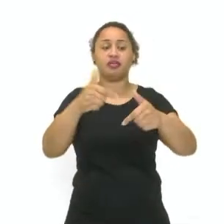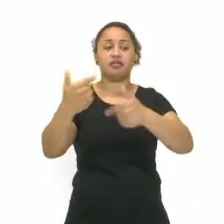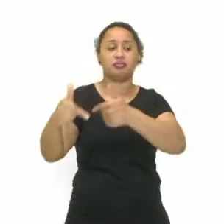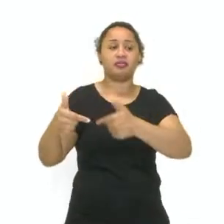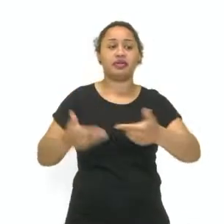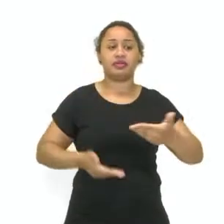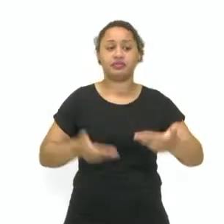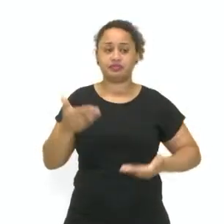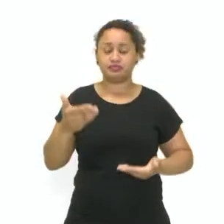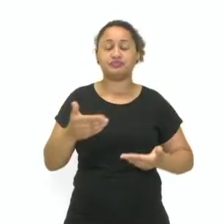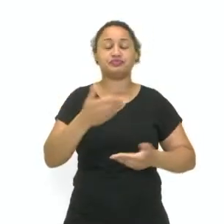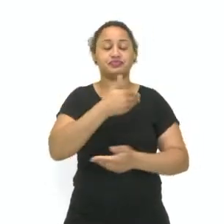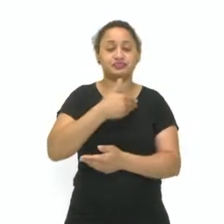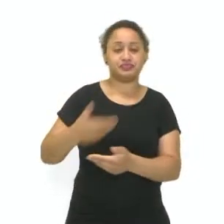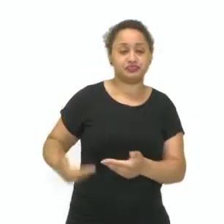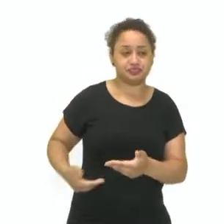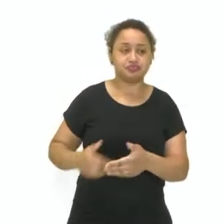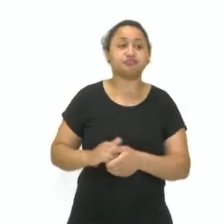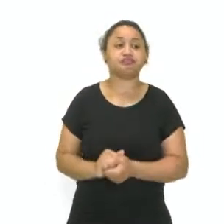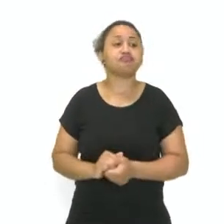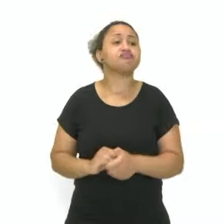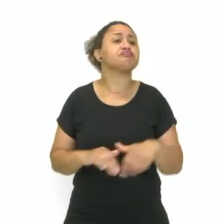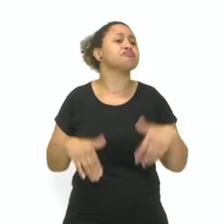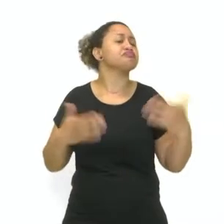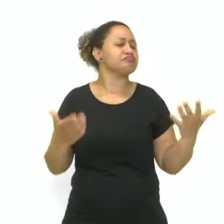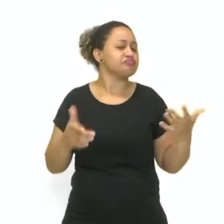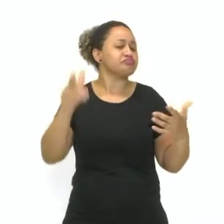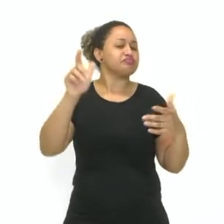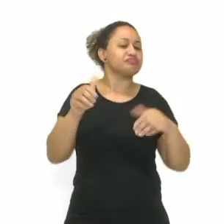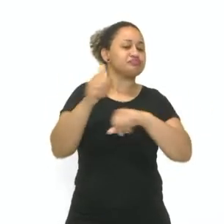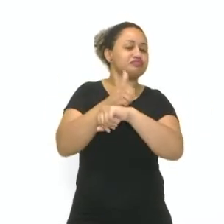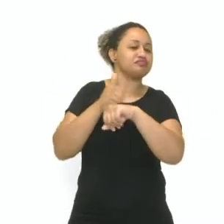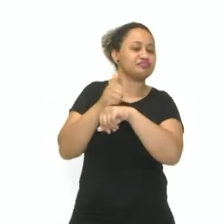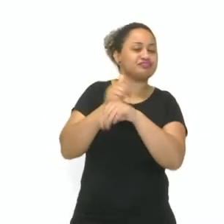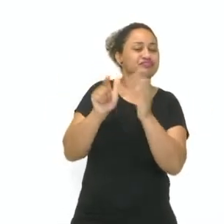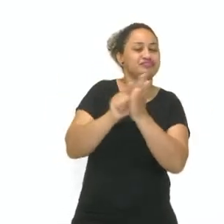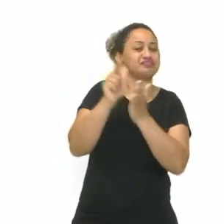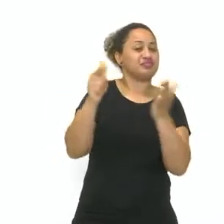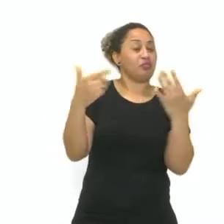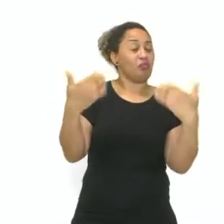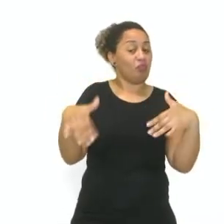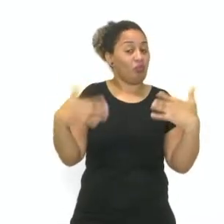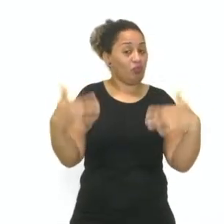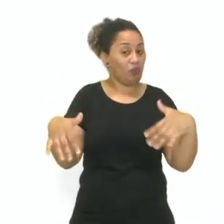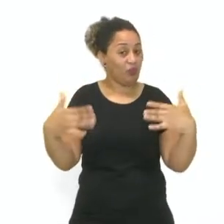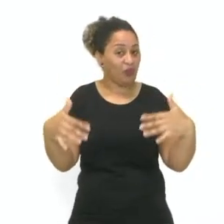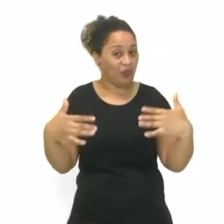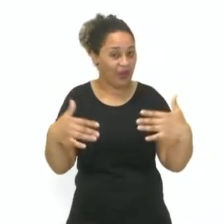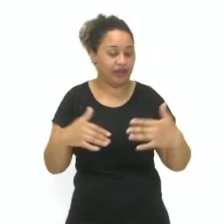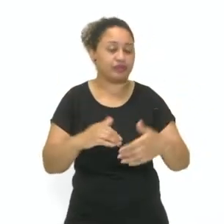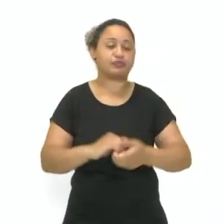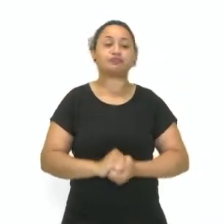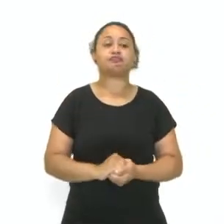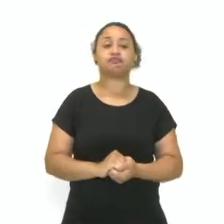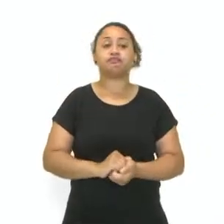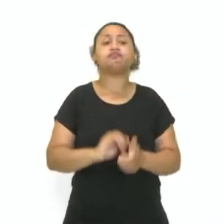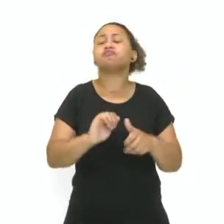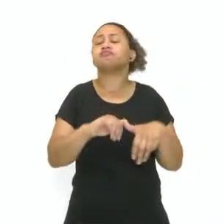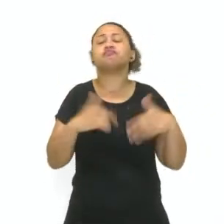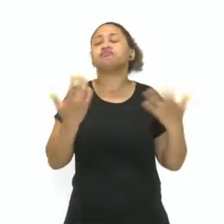no patrimônio histórico. Que jornalista profissional! E aí, diante